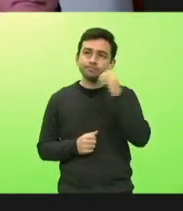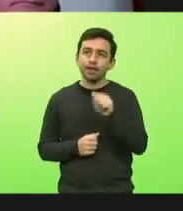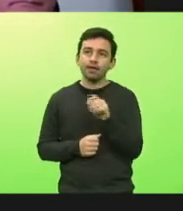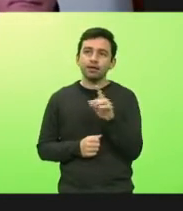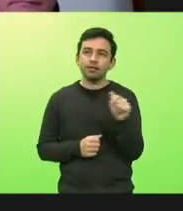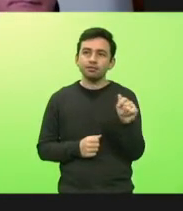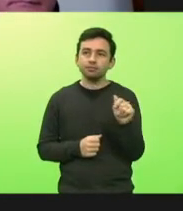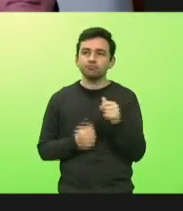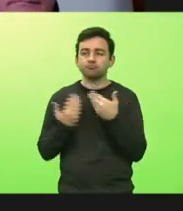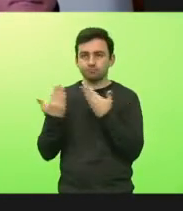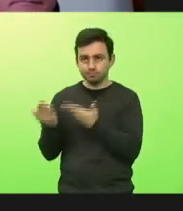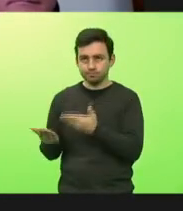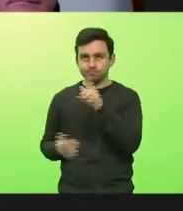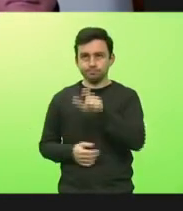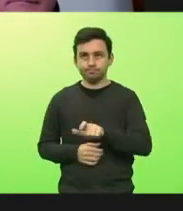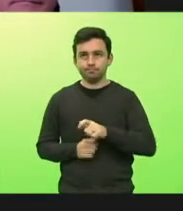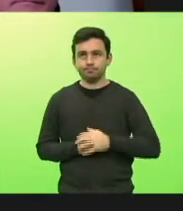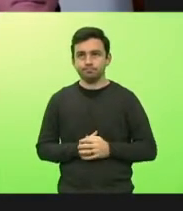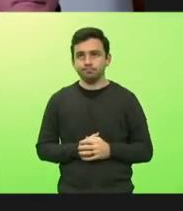Deputada Ada, com a palavra.